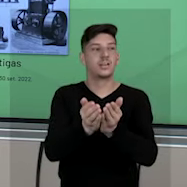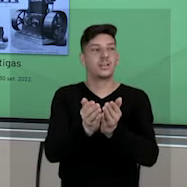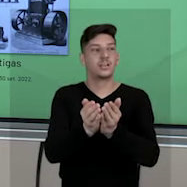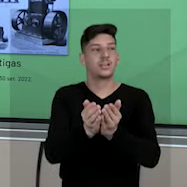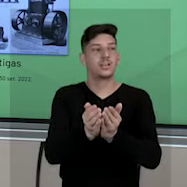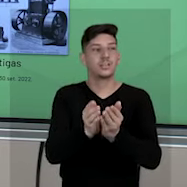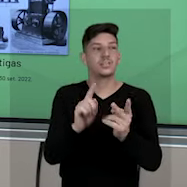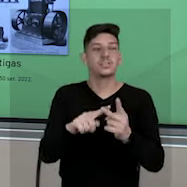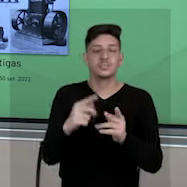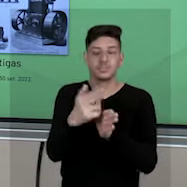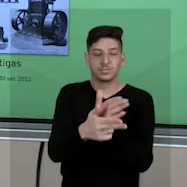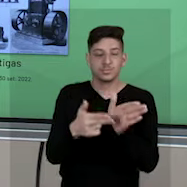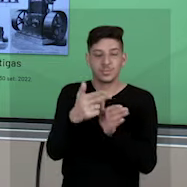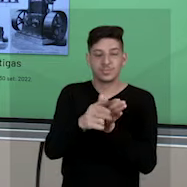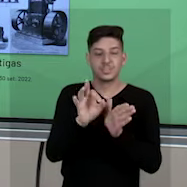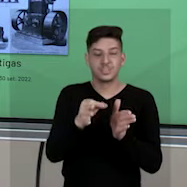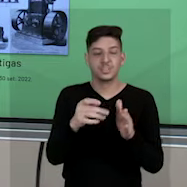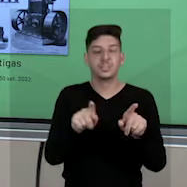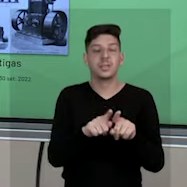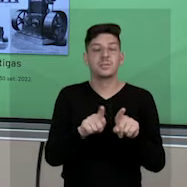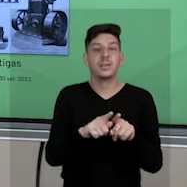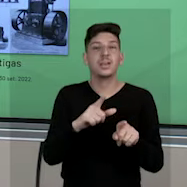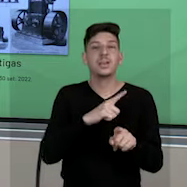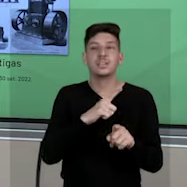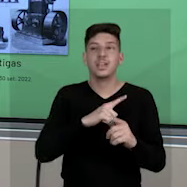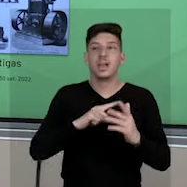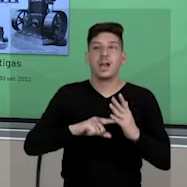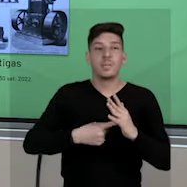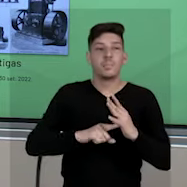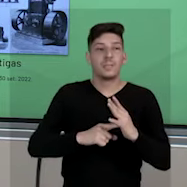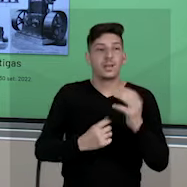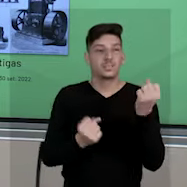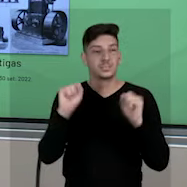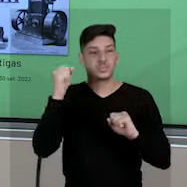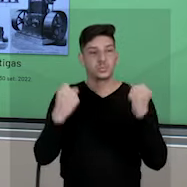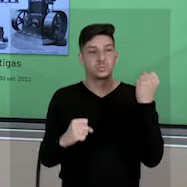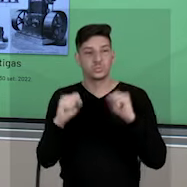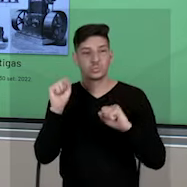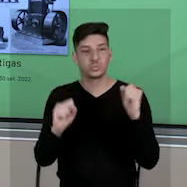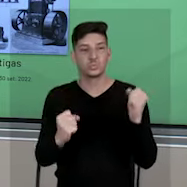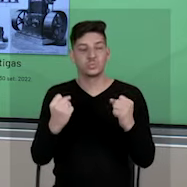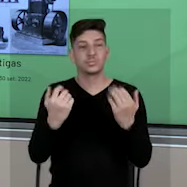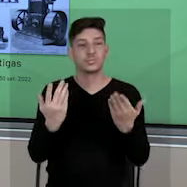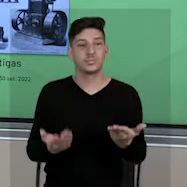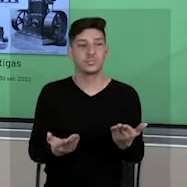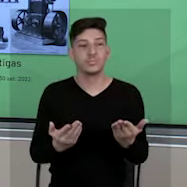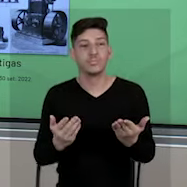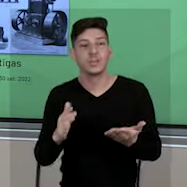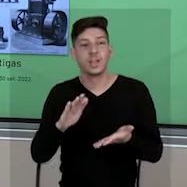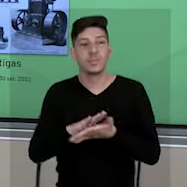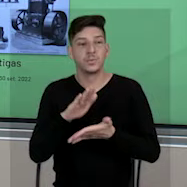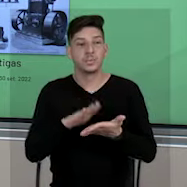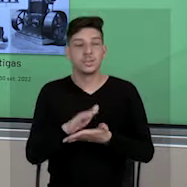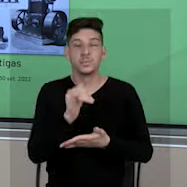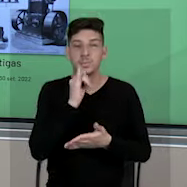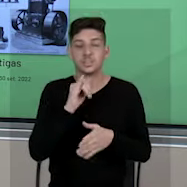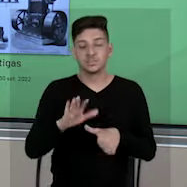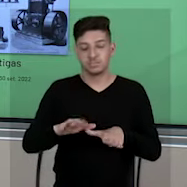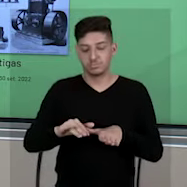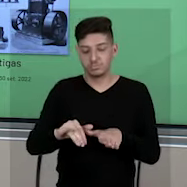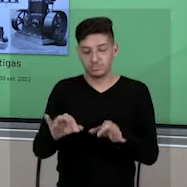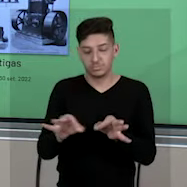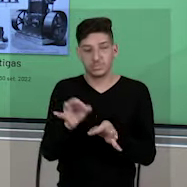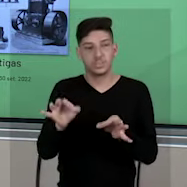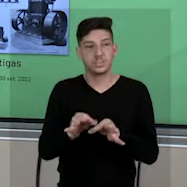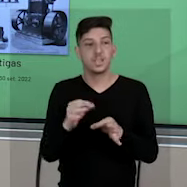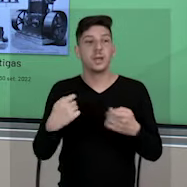das ferrovias, né? E a gente tem também as máquinas industriais. Então, a produção, muitas vezes, por exemplo, uma costura, que você